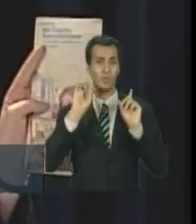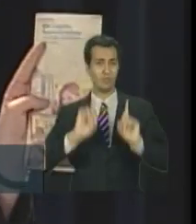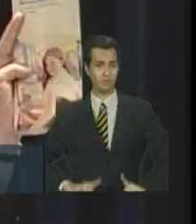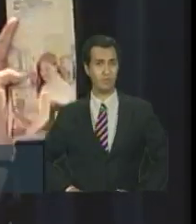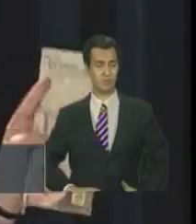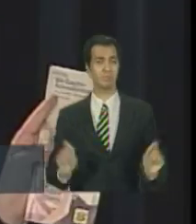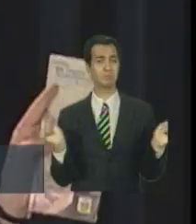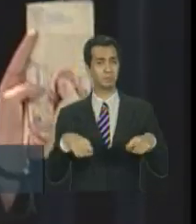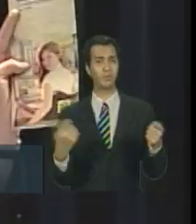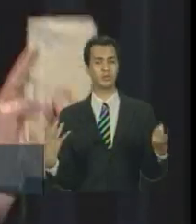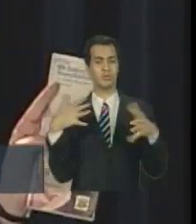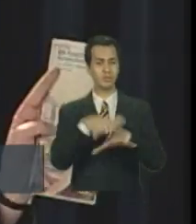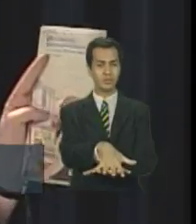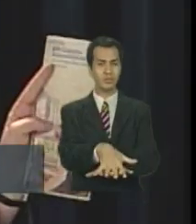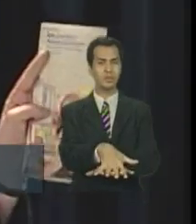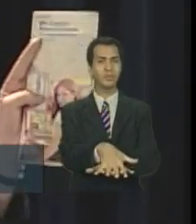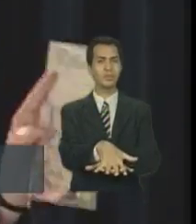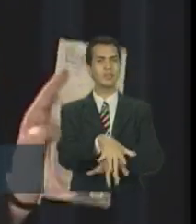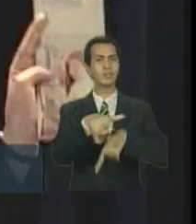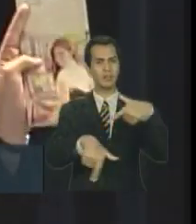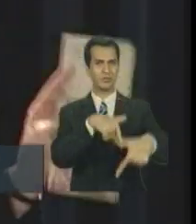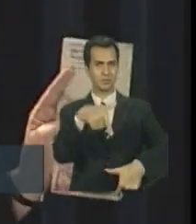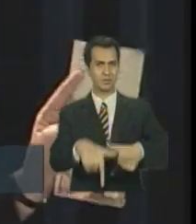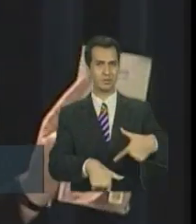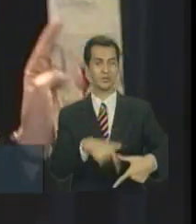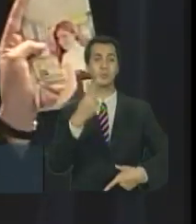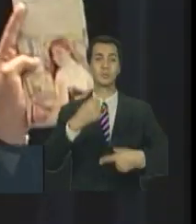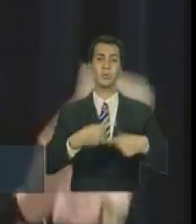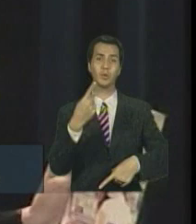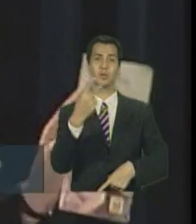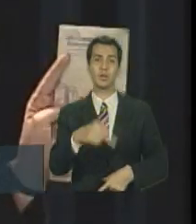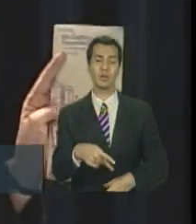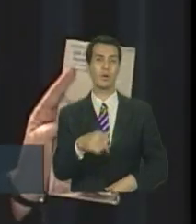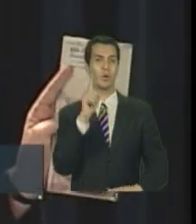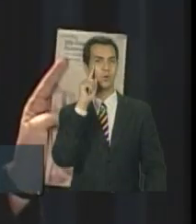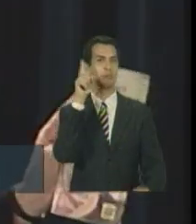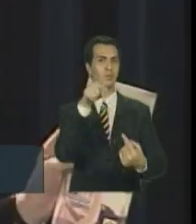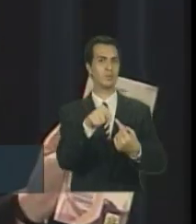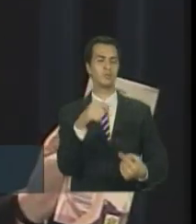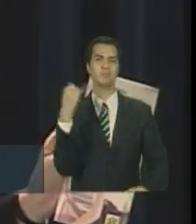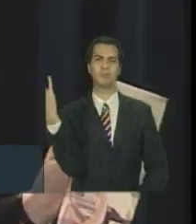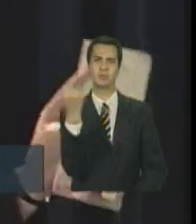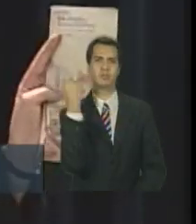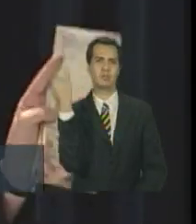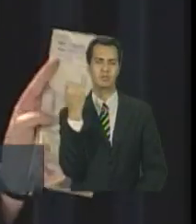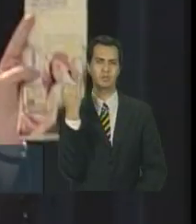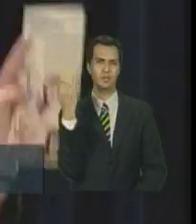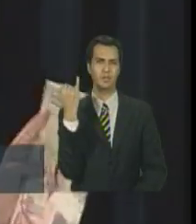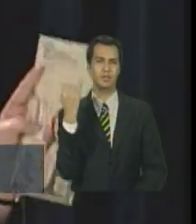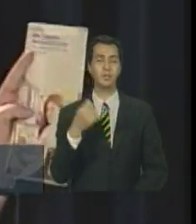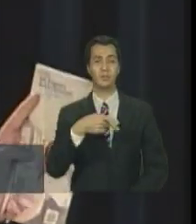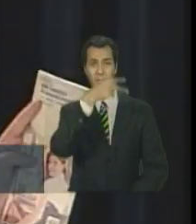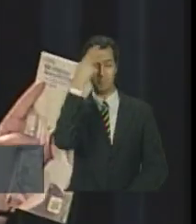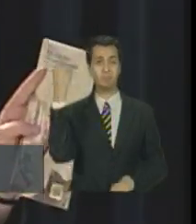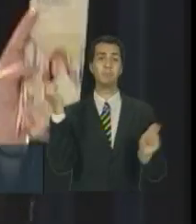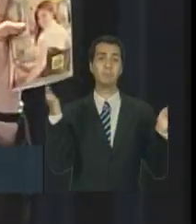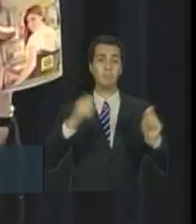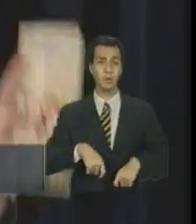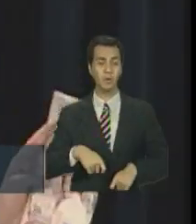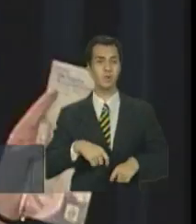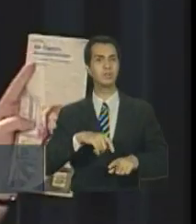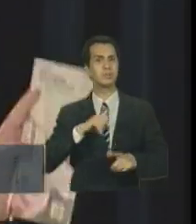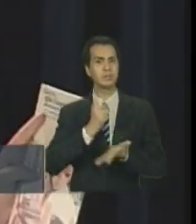mais estarão integradas ao mercado de trabalho, porque esta é uma meta do Viver Sem Limite. As pessoas poderão ter cada vez mais